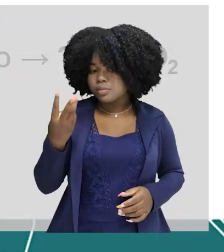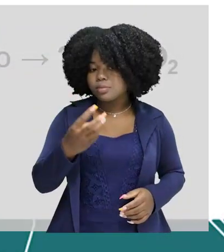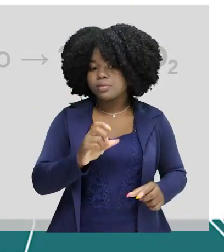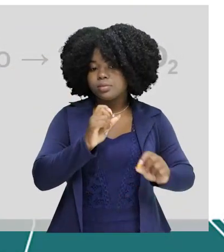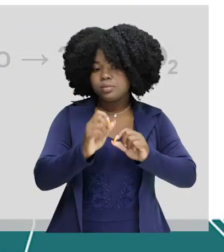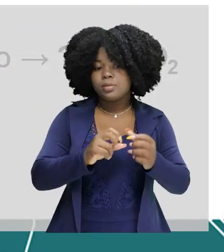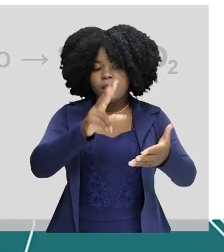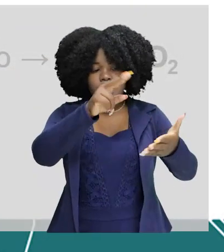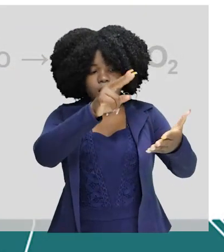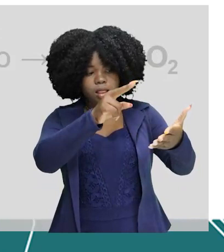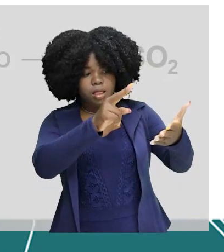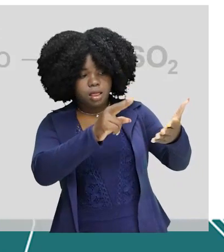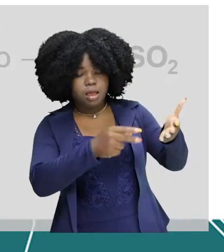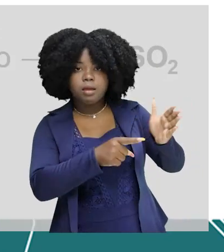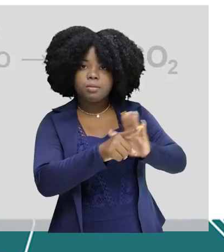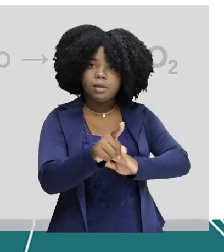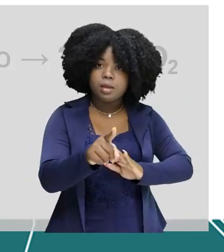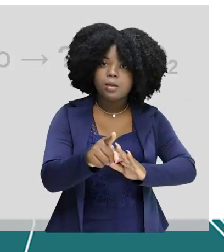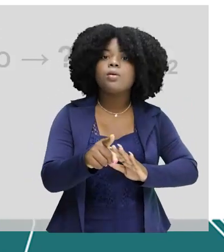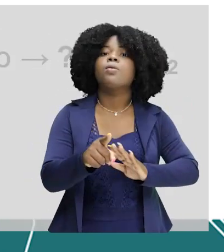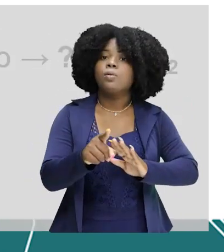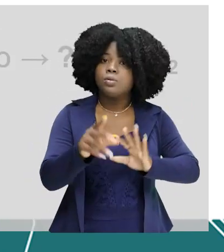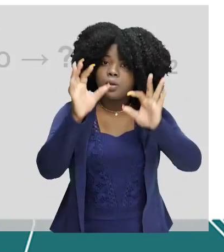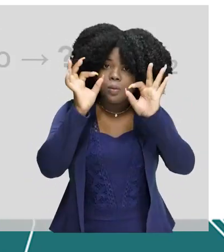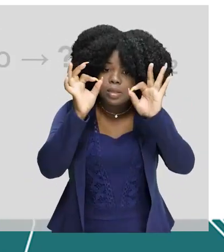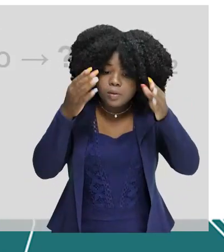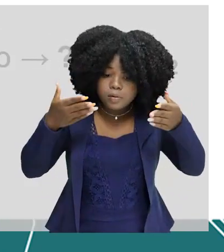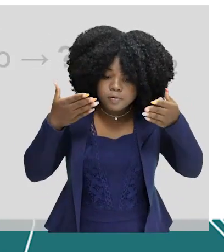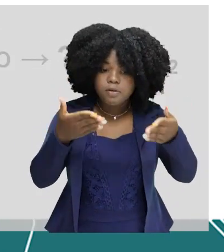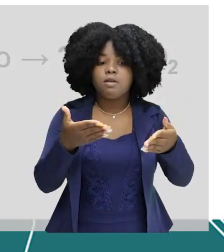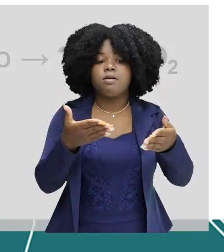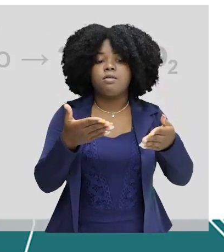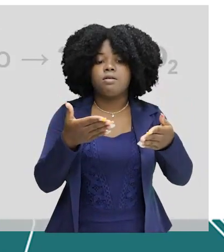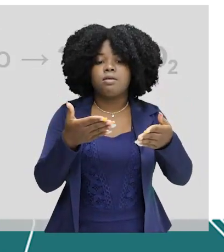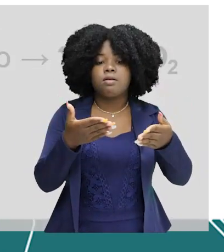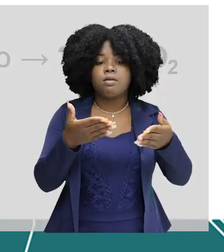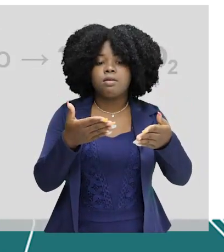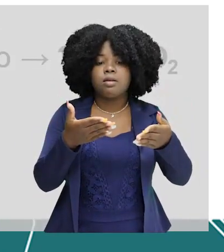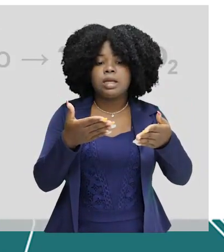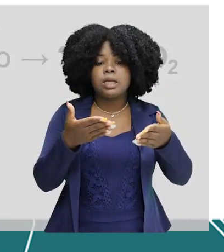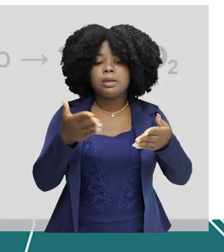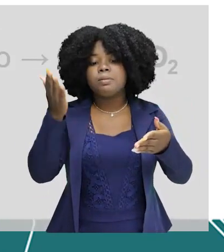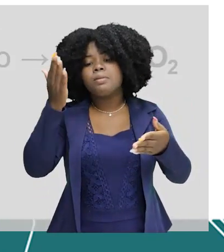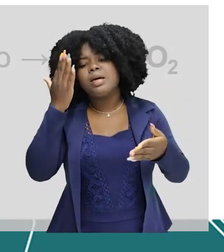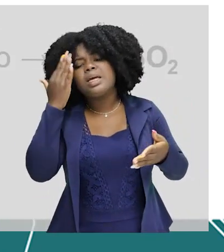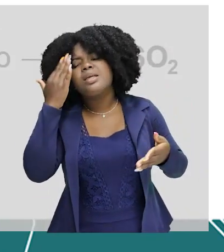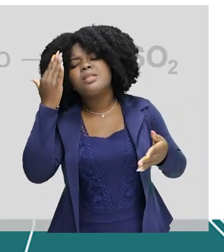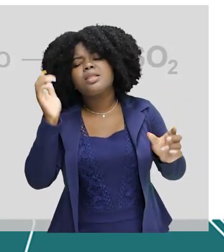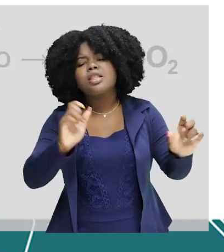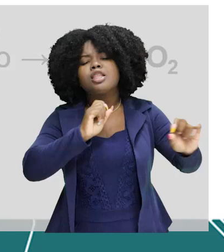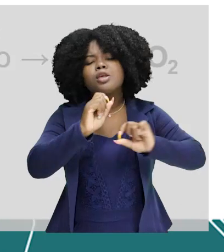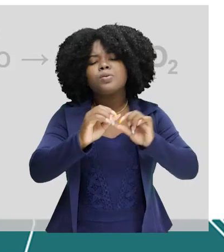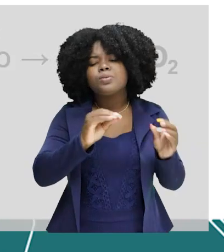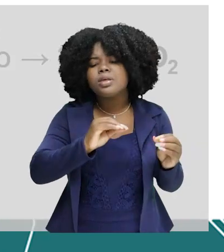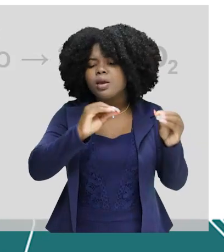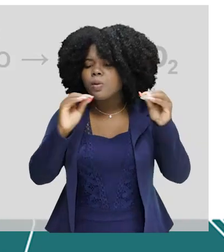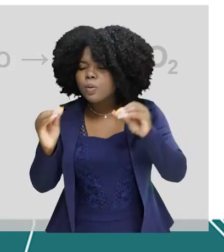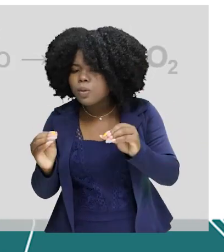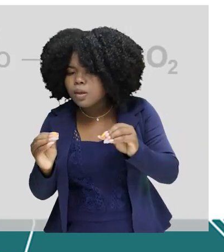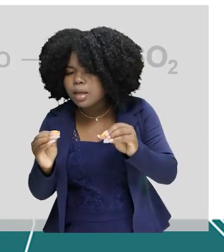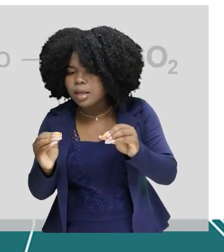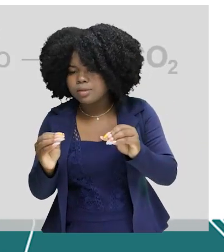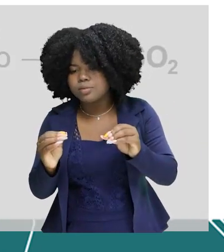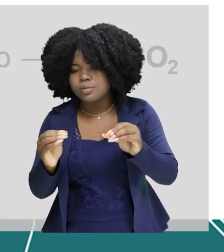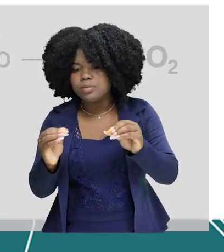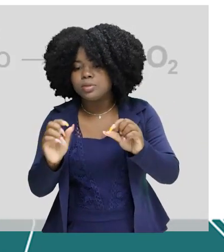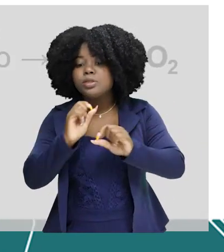é ler o enunciado do problema com atenção para saber o que é dado e o que é pedido,